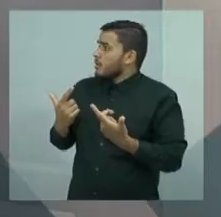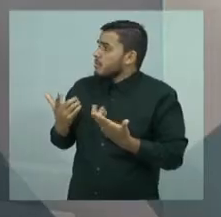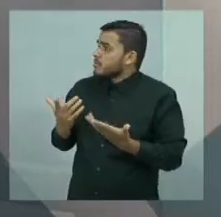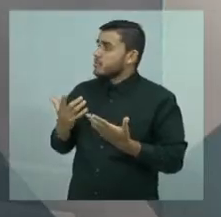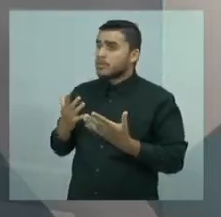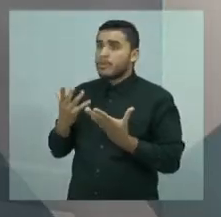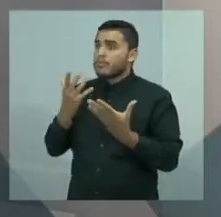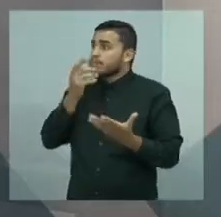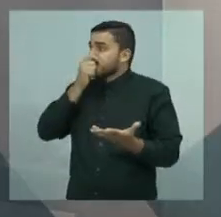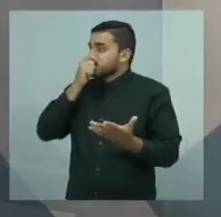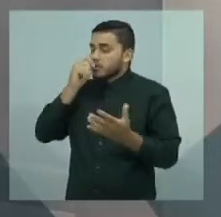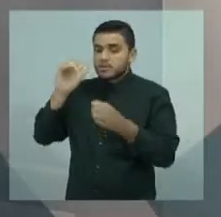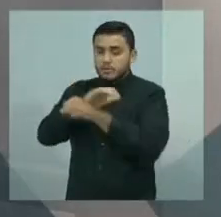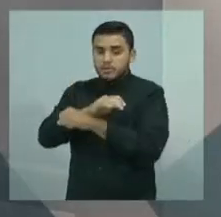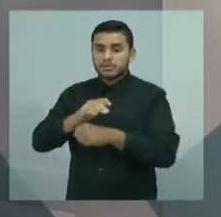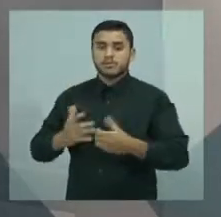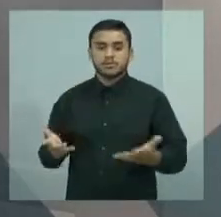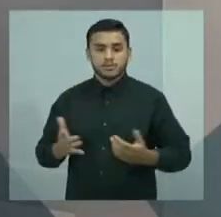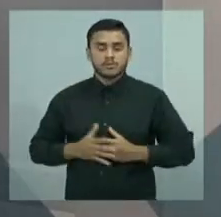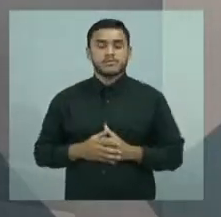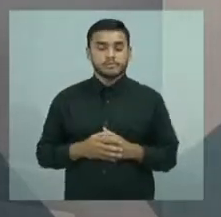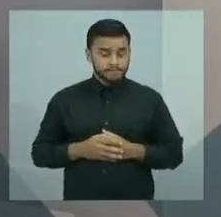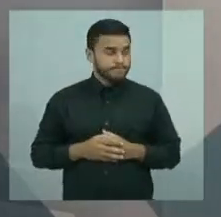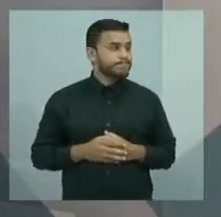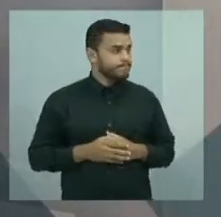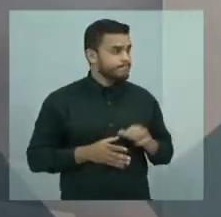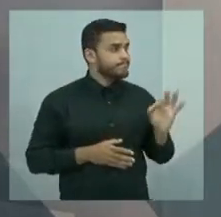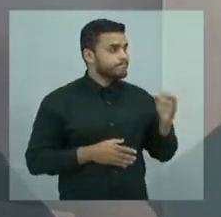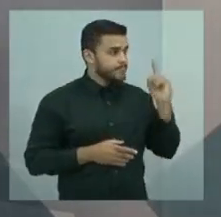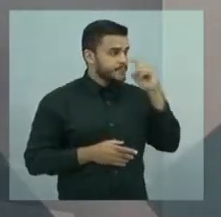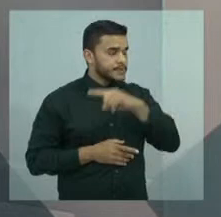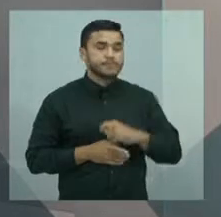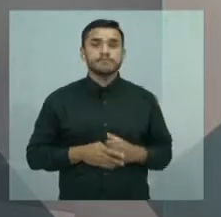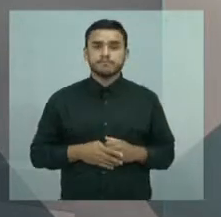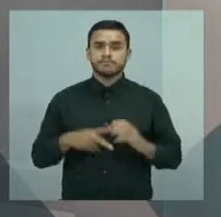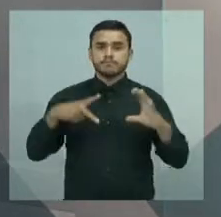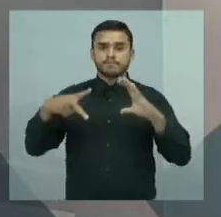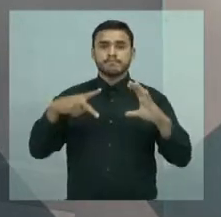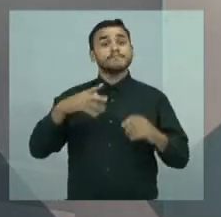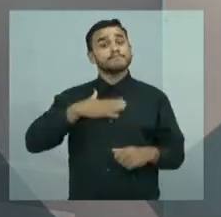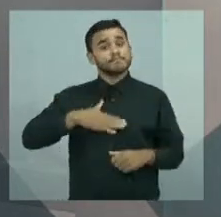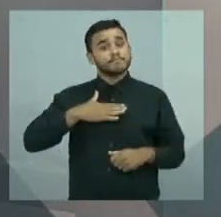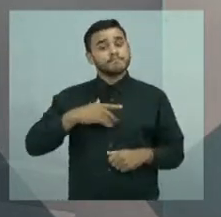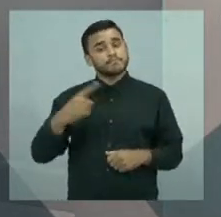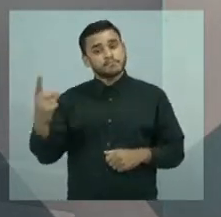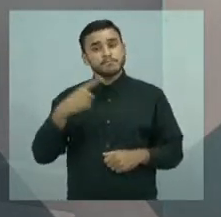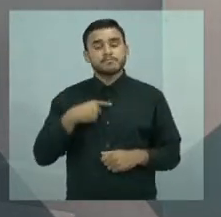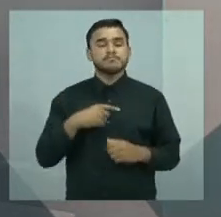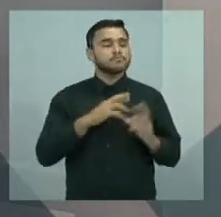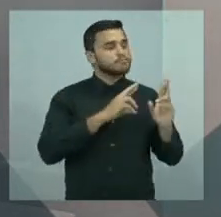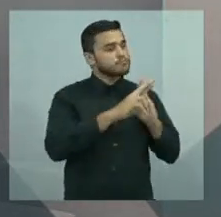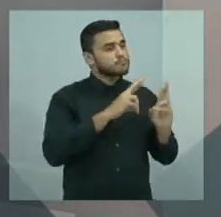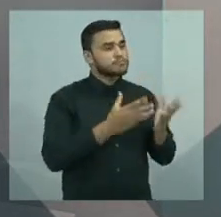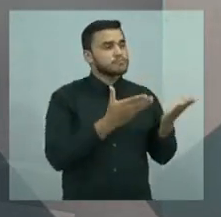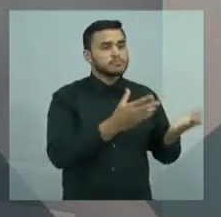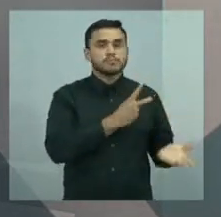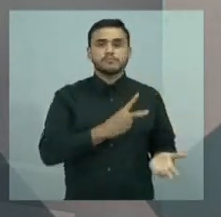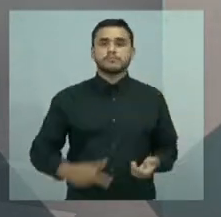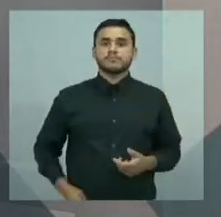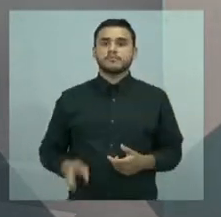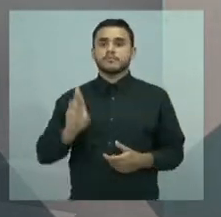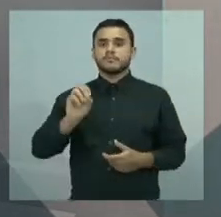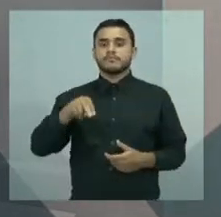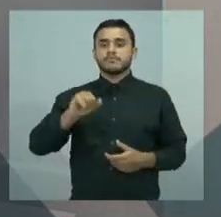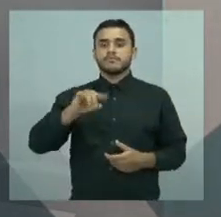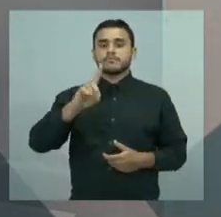lotado. Exatamente. Complicou. Bom, plenário da cidade, vamos fazer um breve intervalo e na volta eu continuo conversando com o